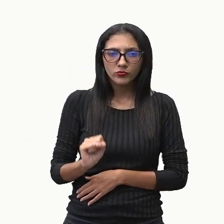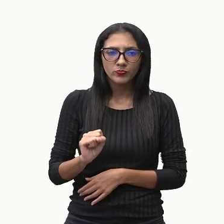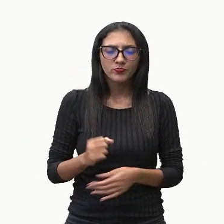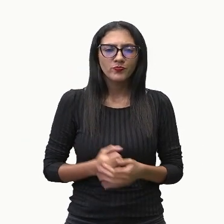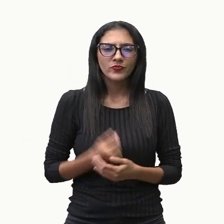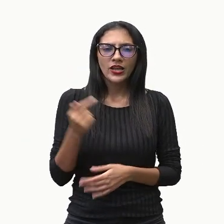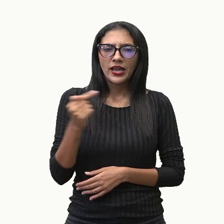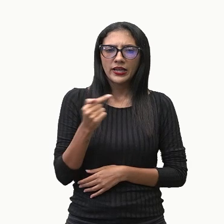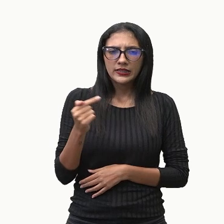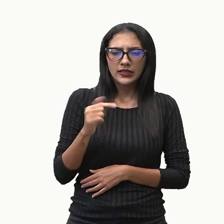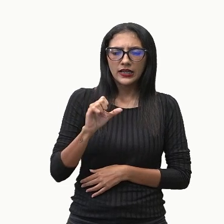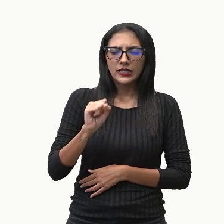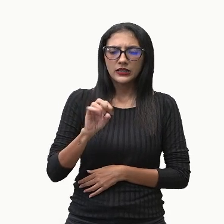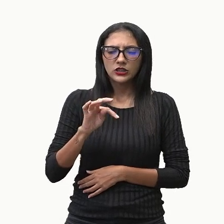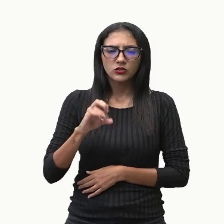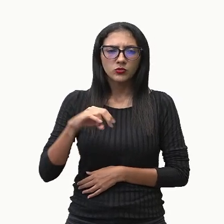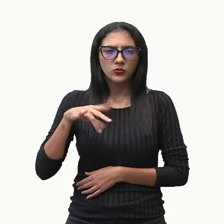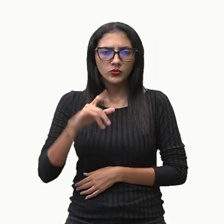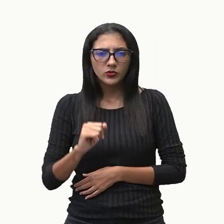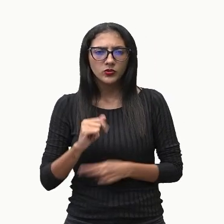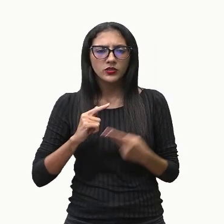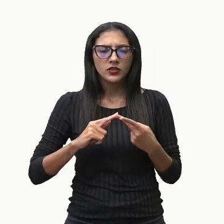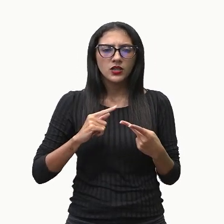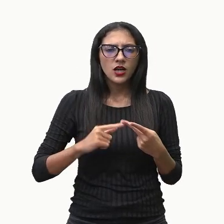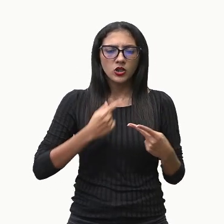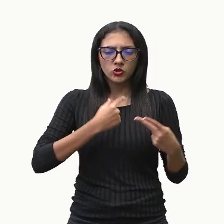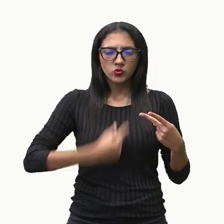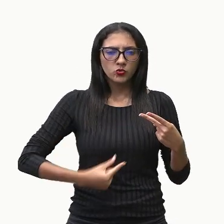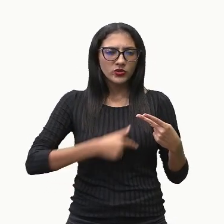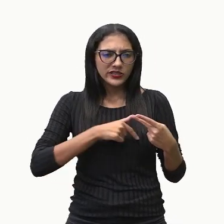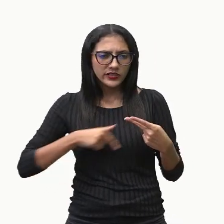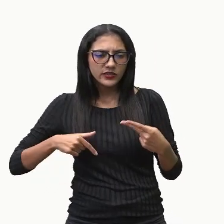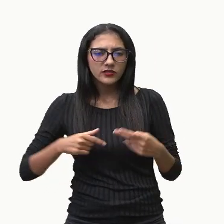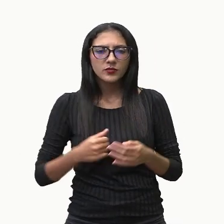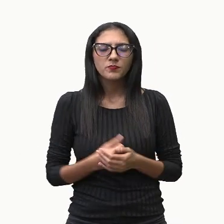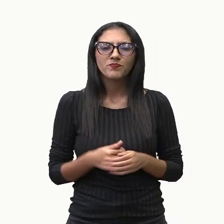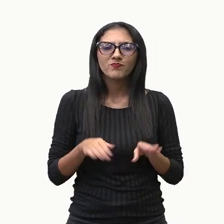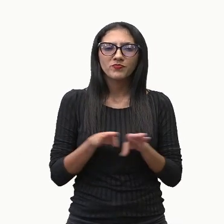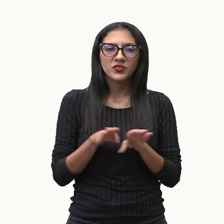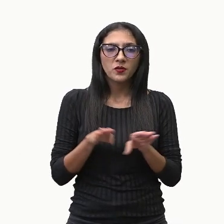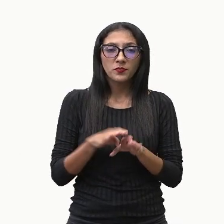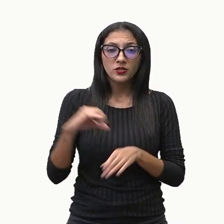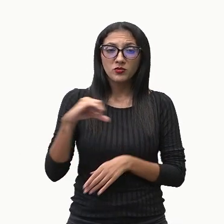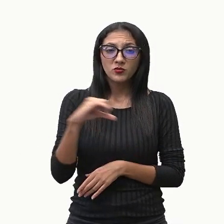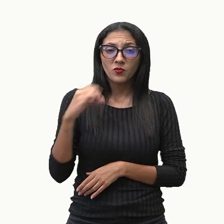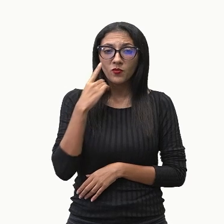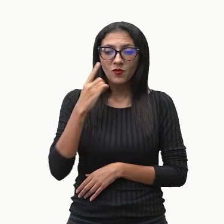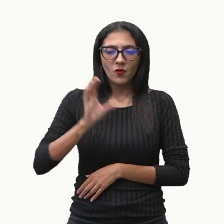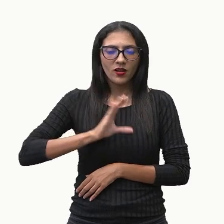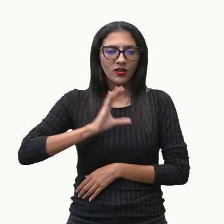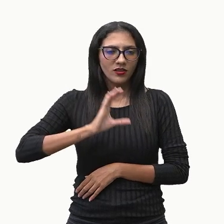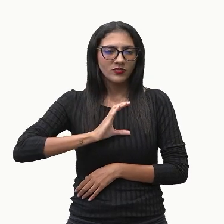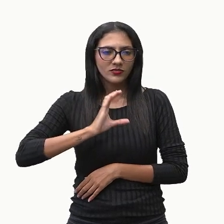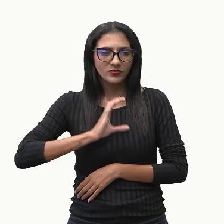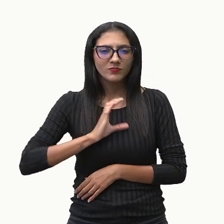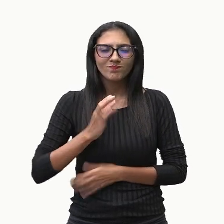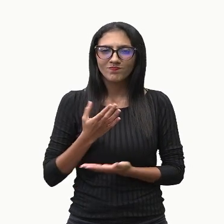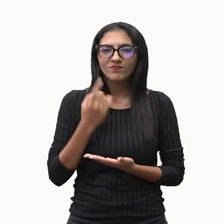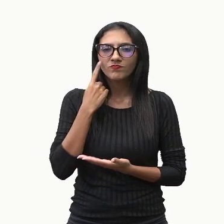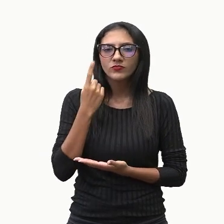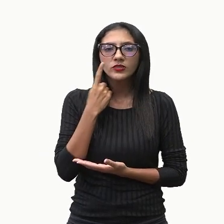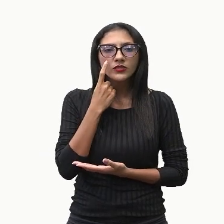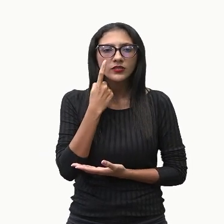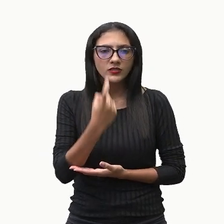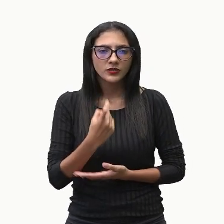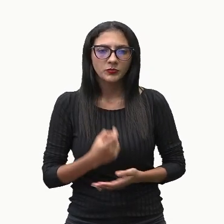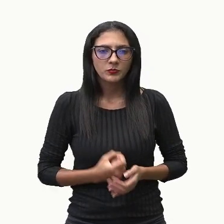a Estônia, em oitavo, nós temos a Suíça, nós temos lá em nono lugar o Canadá, e interessante,